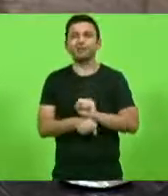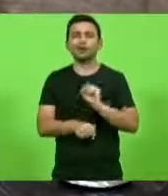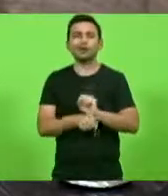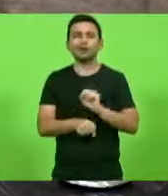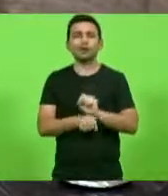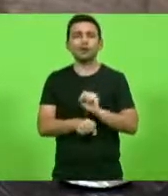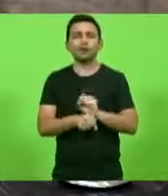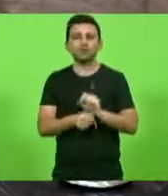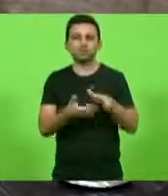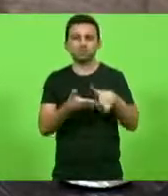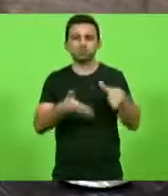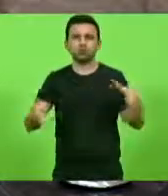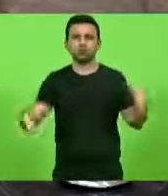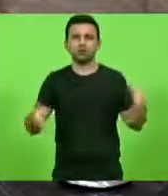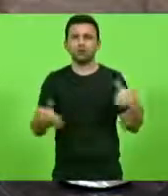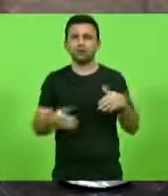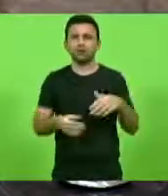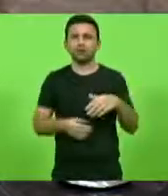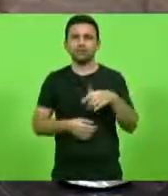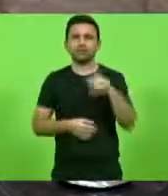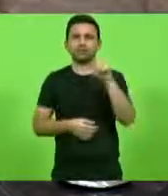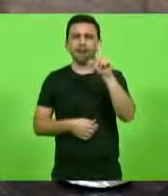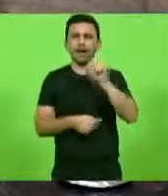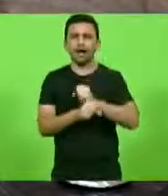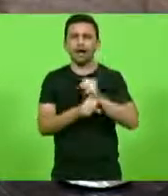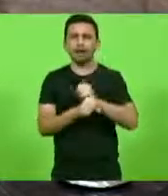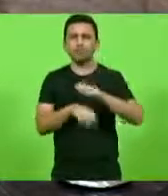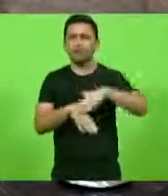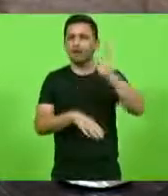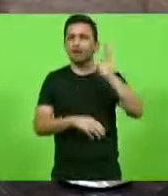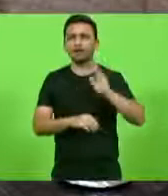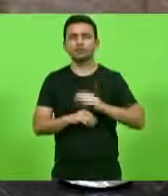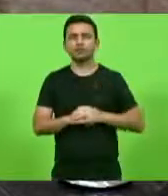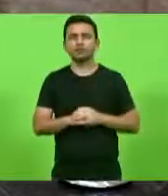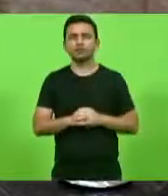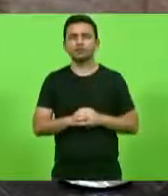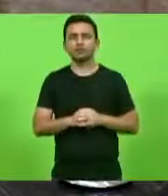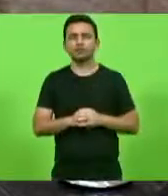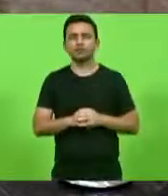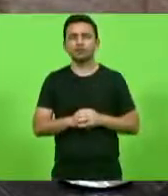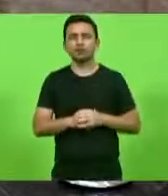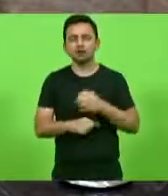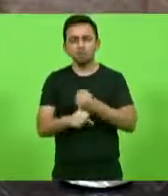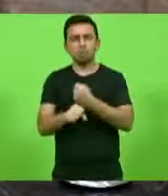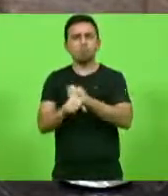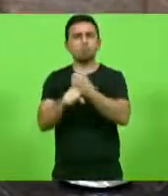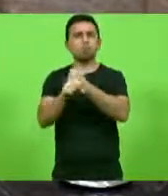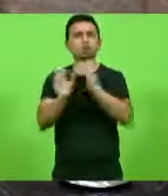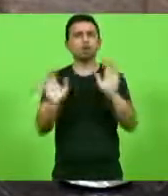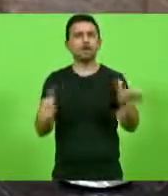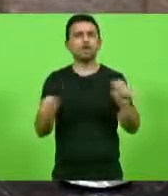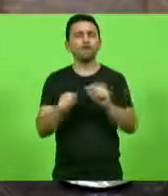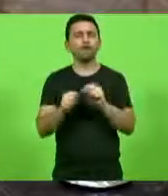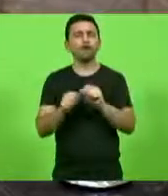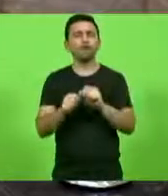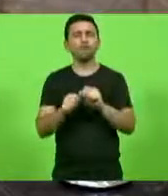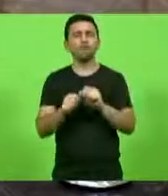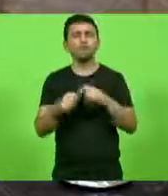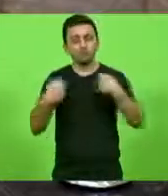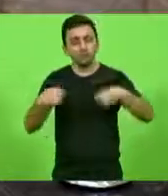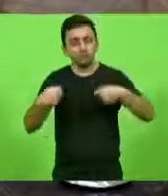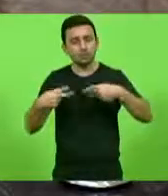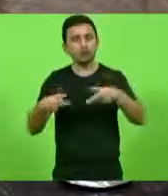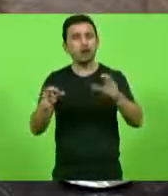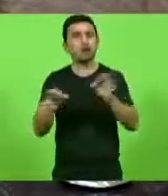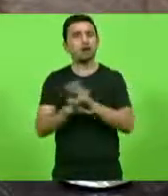décadas, nós temos relatos aqui de décadas, de pessoas dando testemunhos de décadas, essas obras feitas e a necessidade delas, e aí na hora de receber